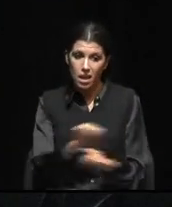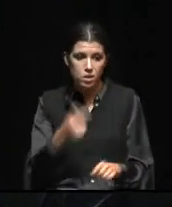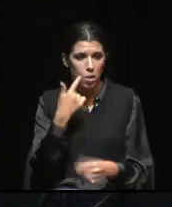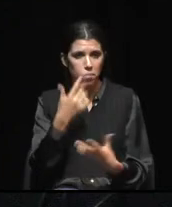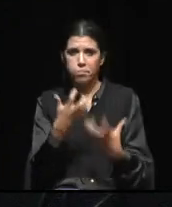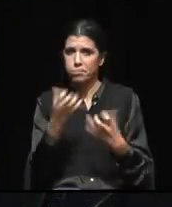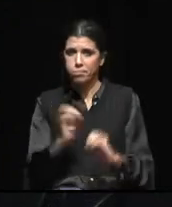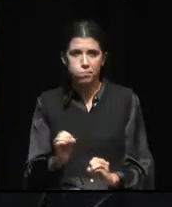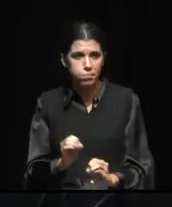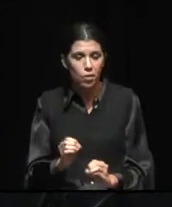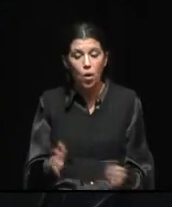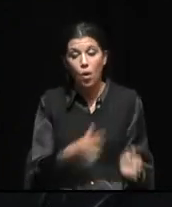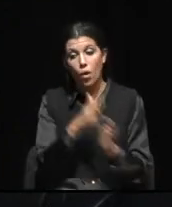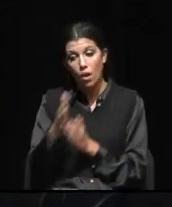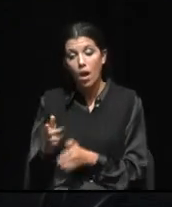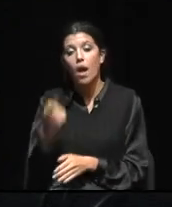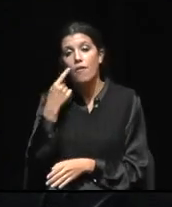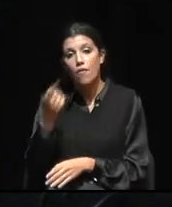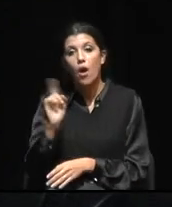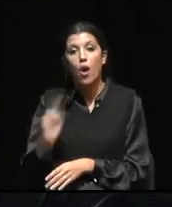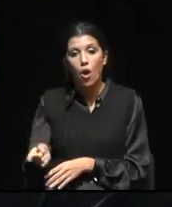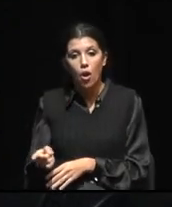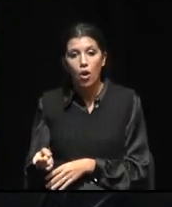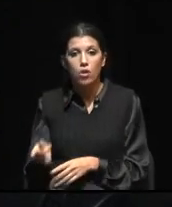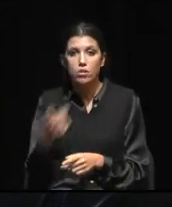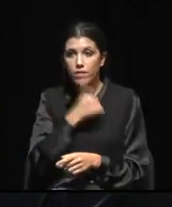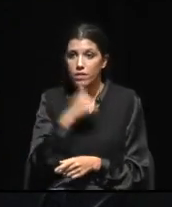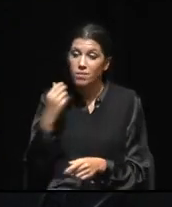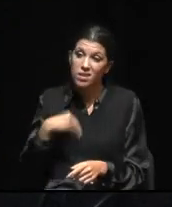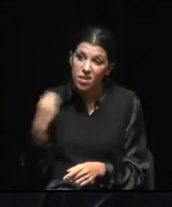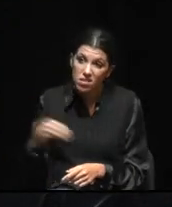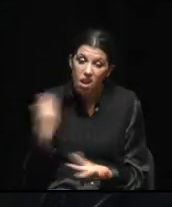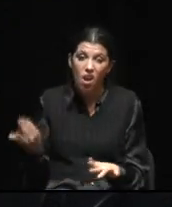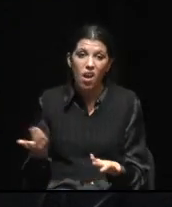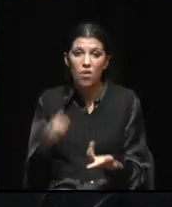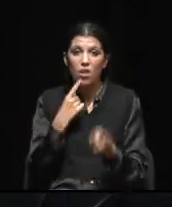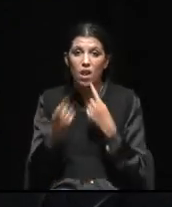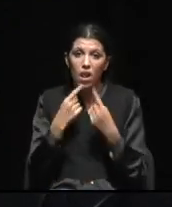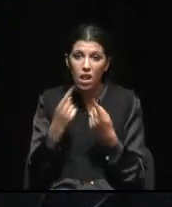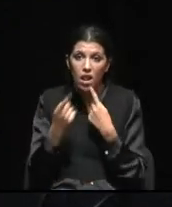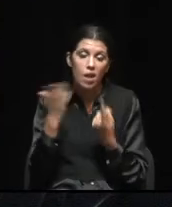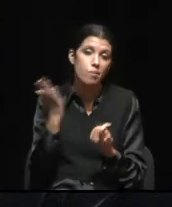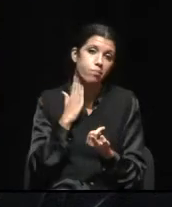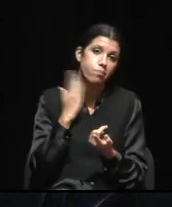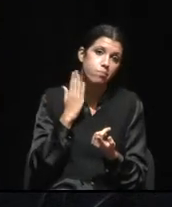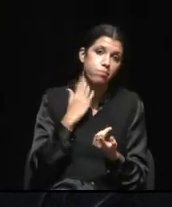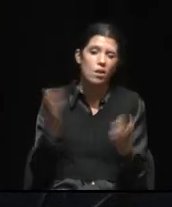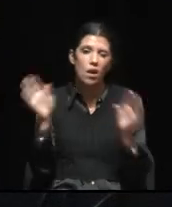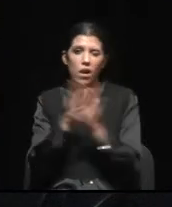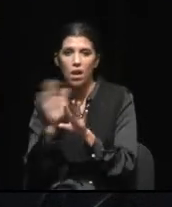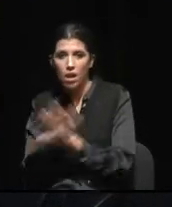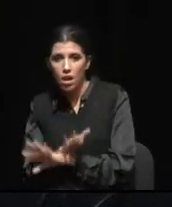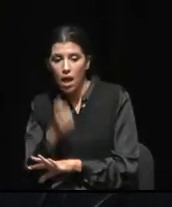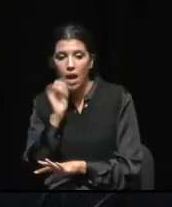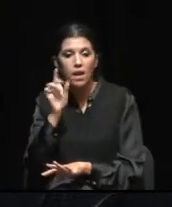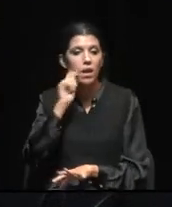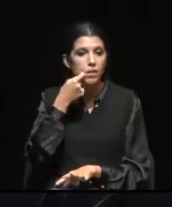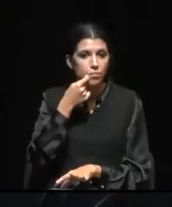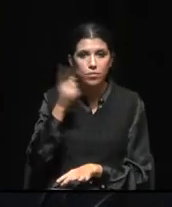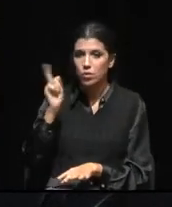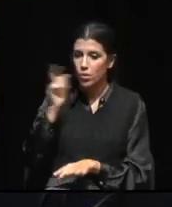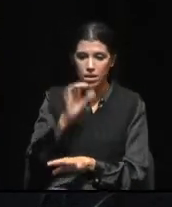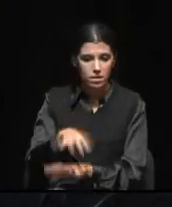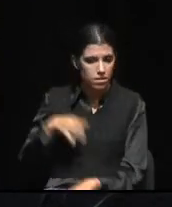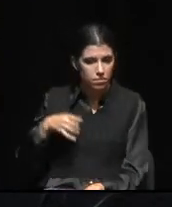não vemos atualmente em vez disso senhores deputados aquilo que vemos é a vitimização a proclamação e a ilusão e quem perde não é esta